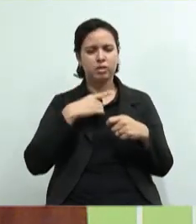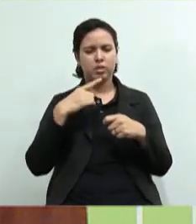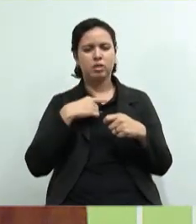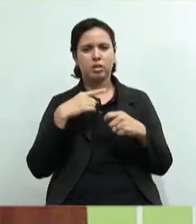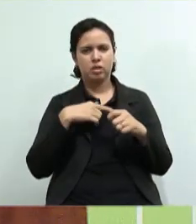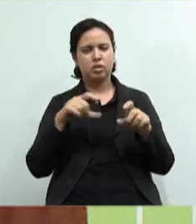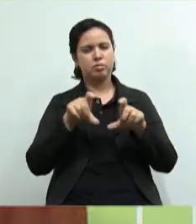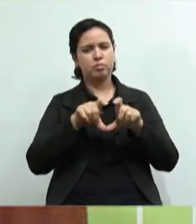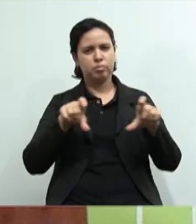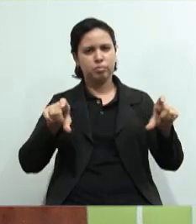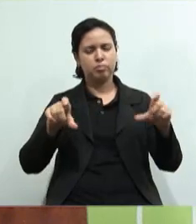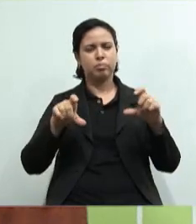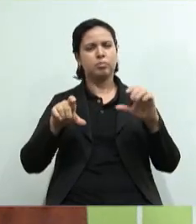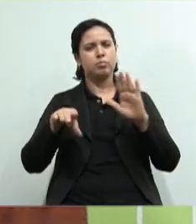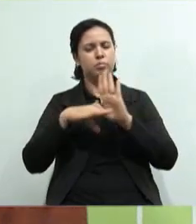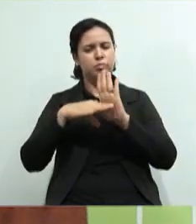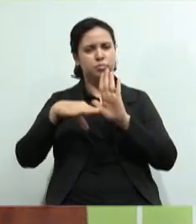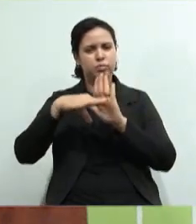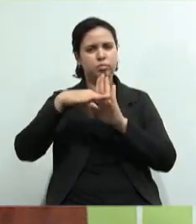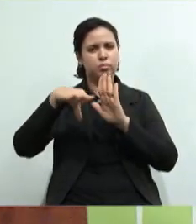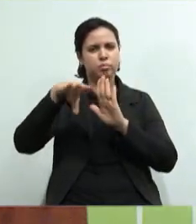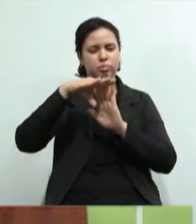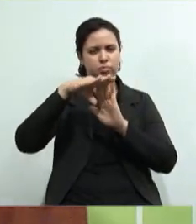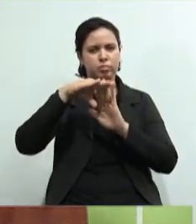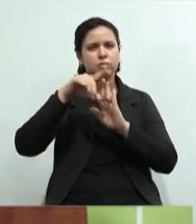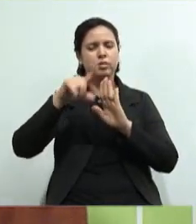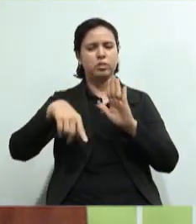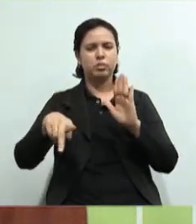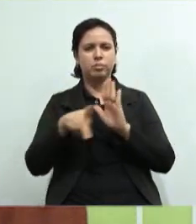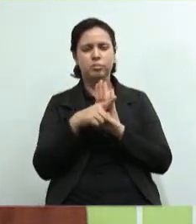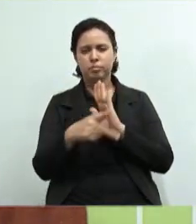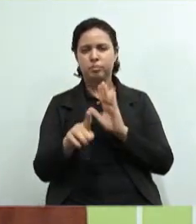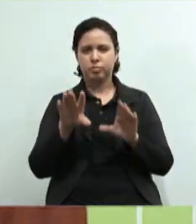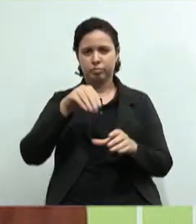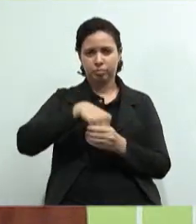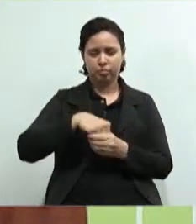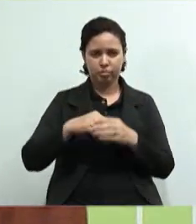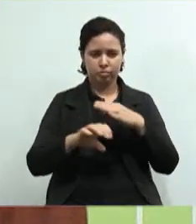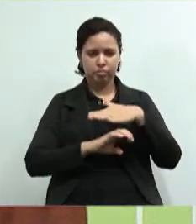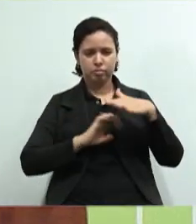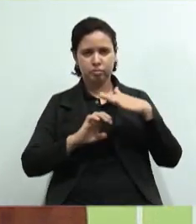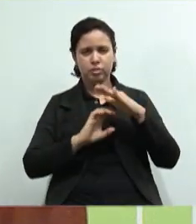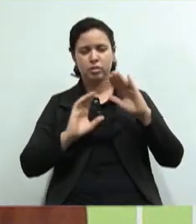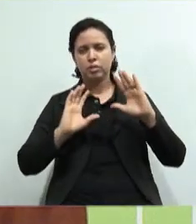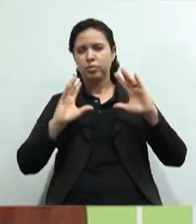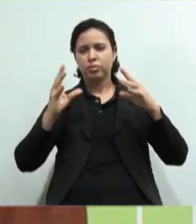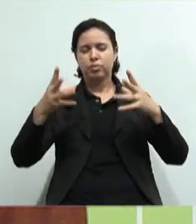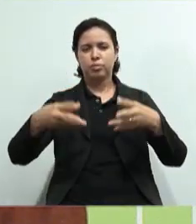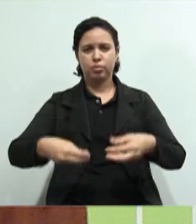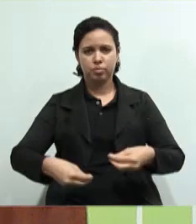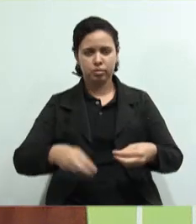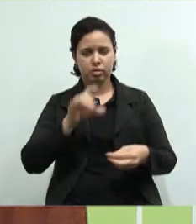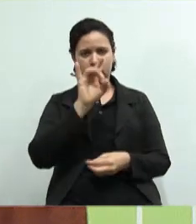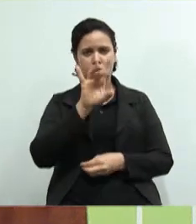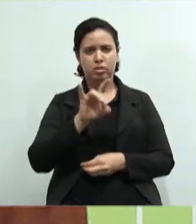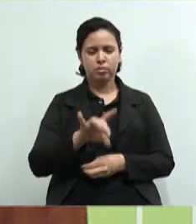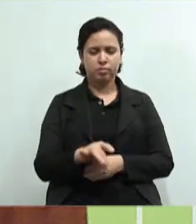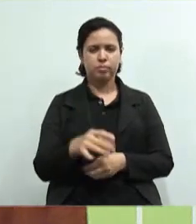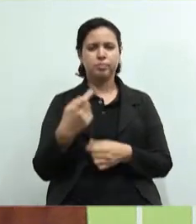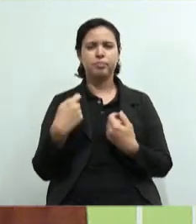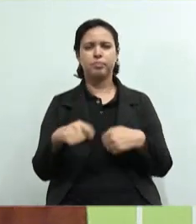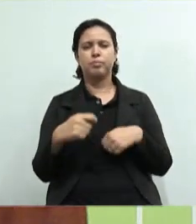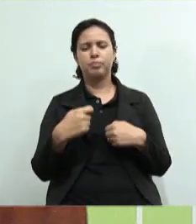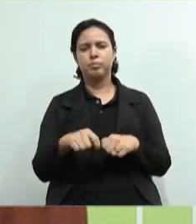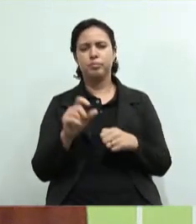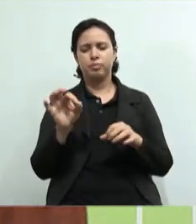o tático e o estratégico, que são os níveis mais altos. Para todos esses níveis, precisa